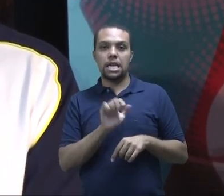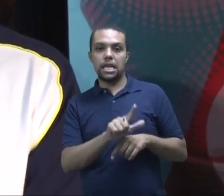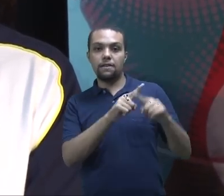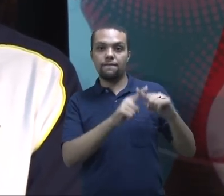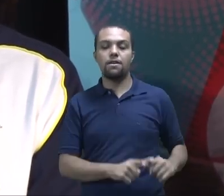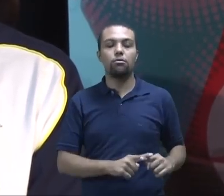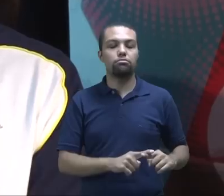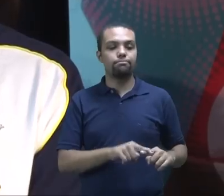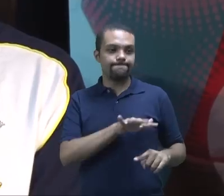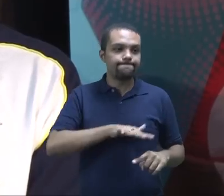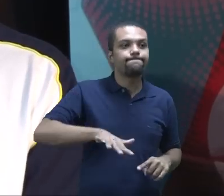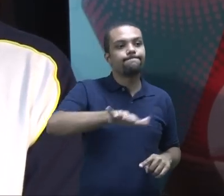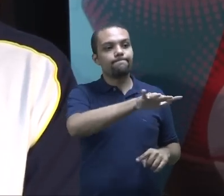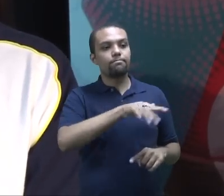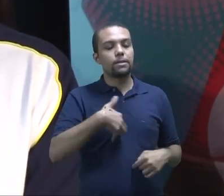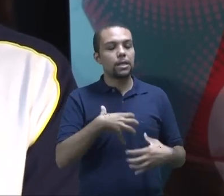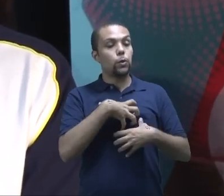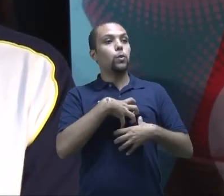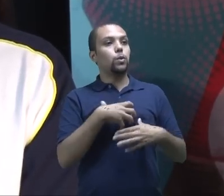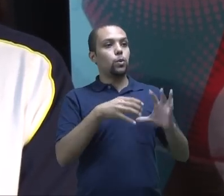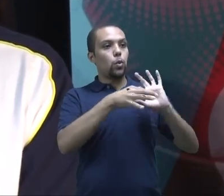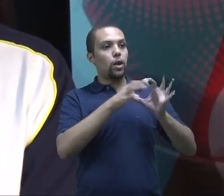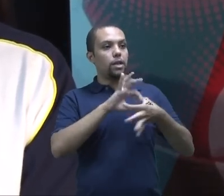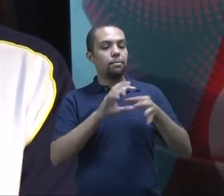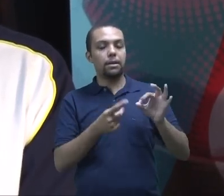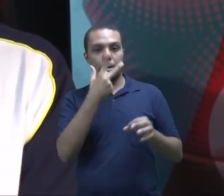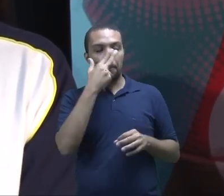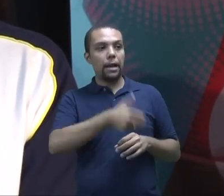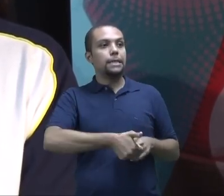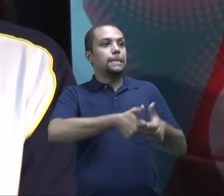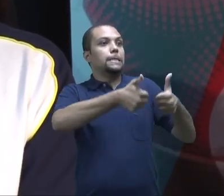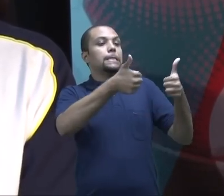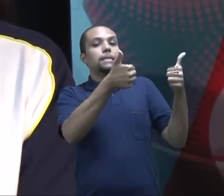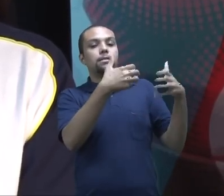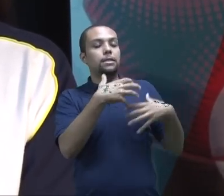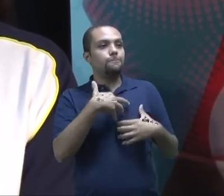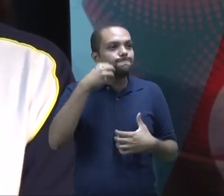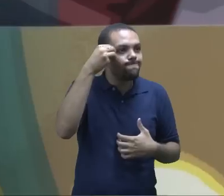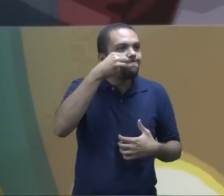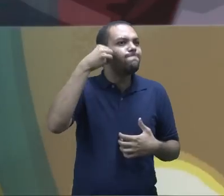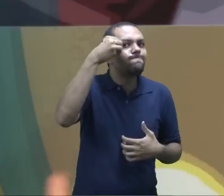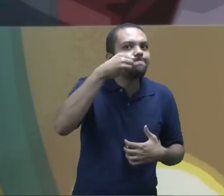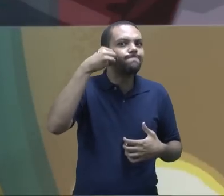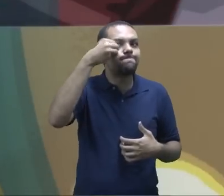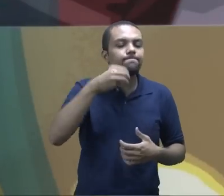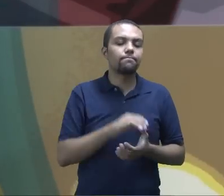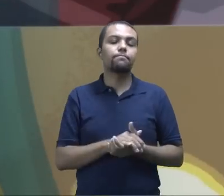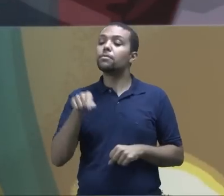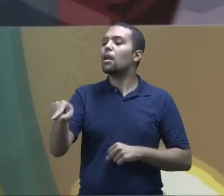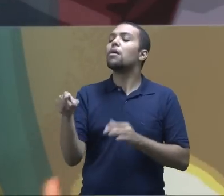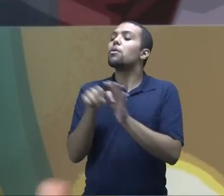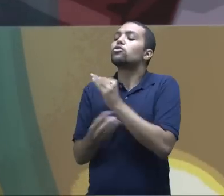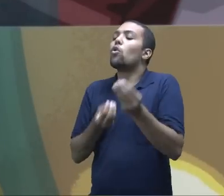nível do campeonato, né? Uhum. Você joga um campeonato mundial, uma Olimpíada. Ganha muita experiência, né? Muita. E, Heriberto, como que é